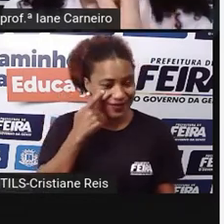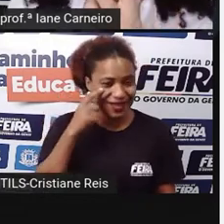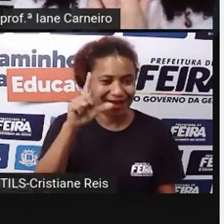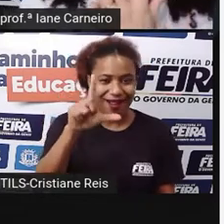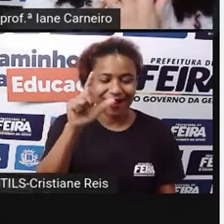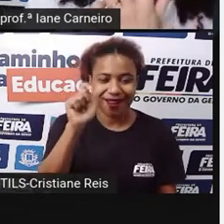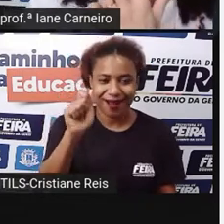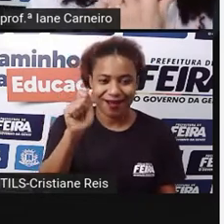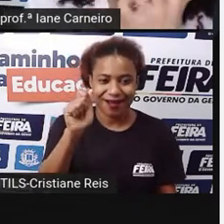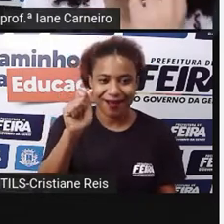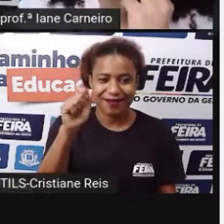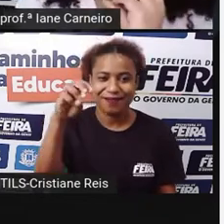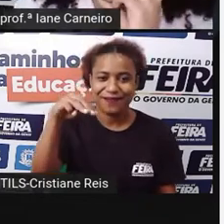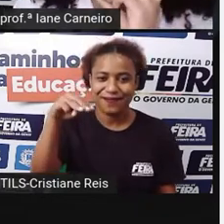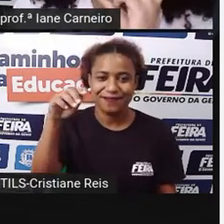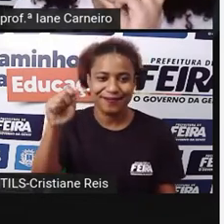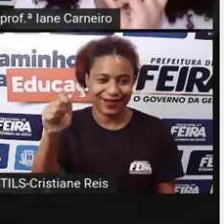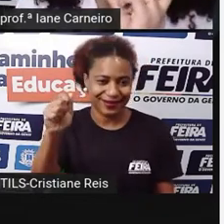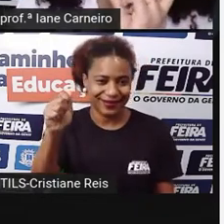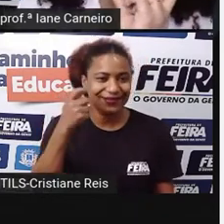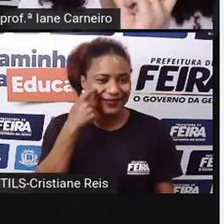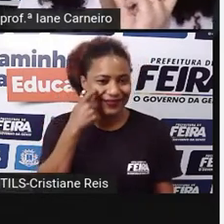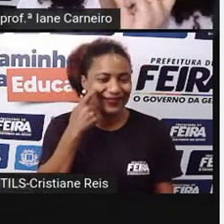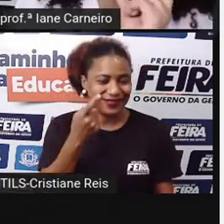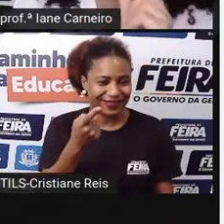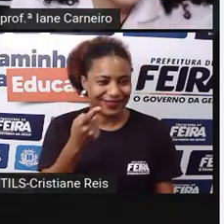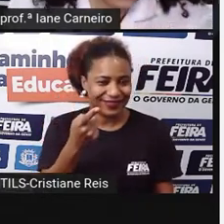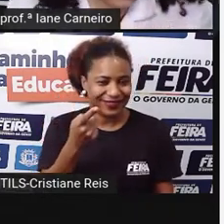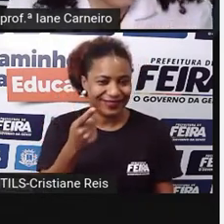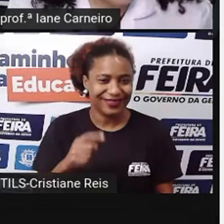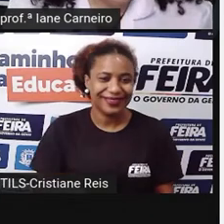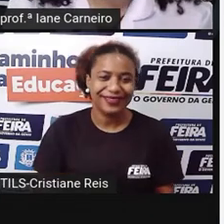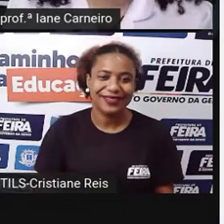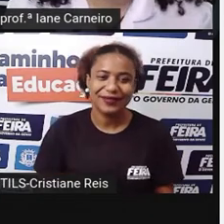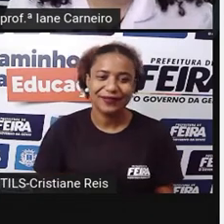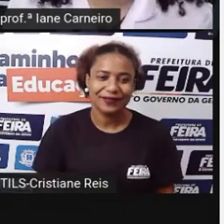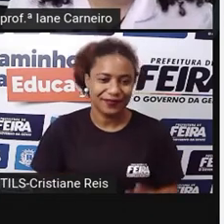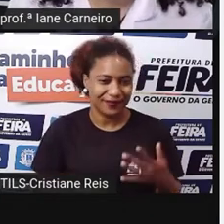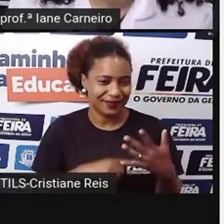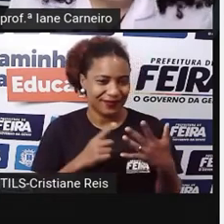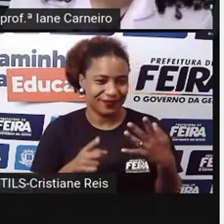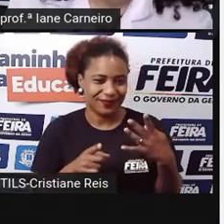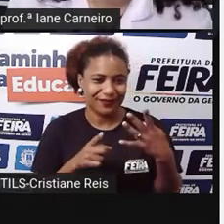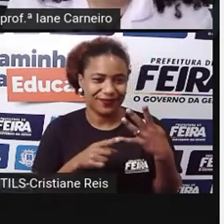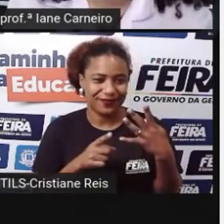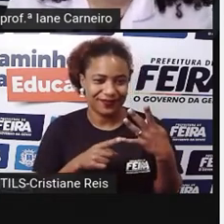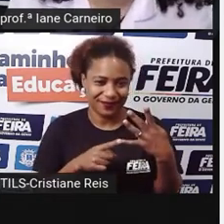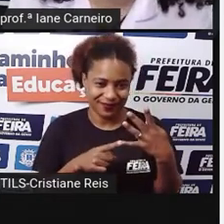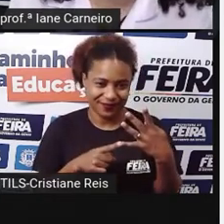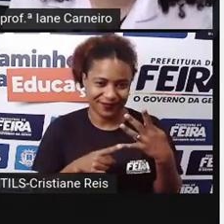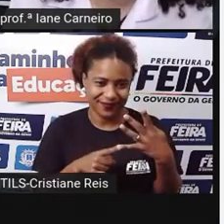lã, o som, ó, anasalado, né? Vamos lá para o próximo.